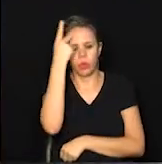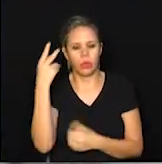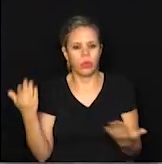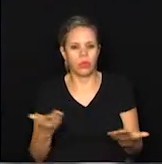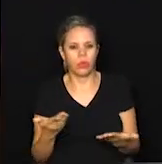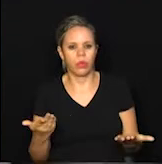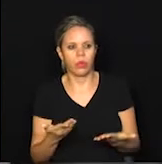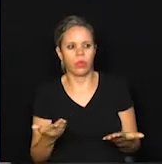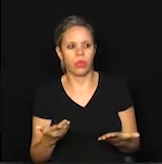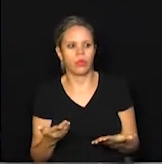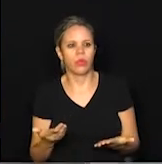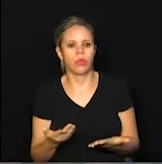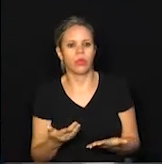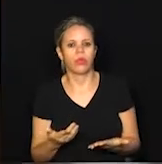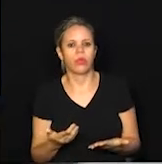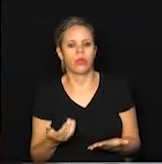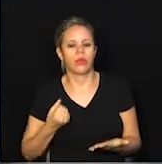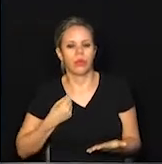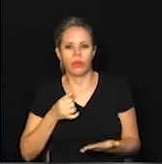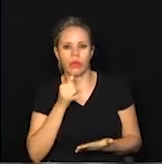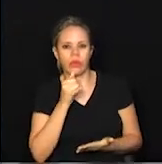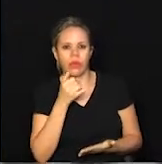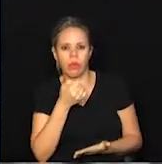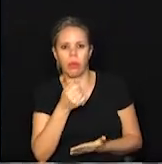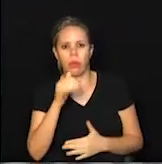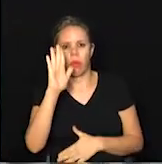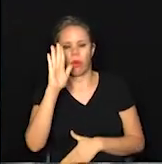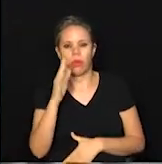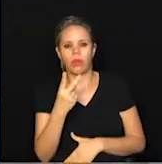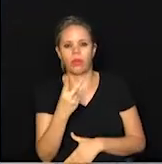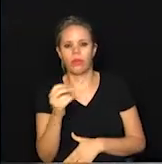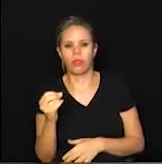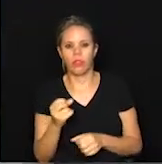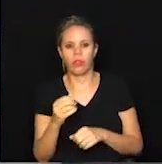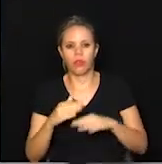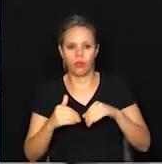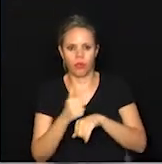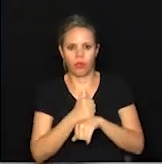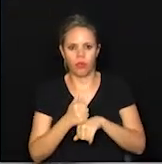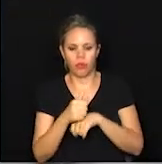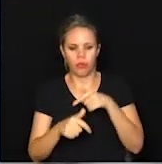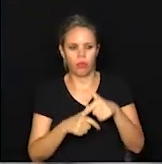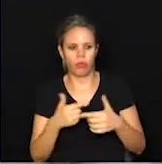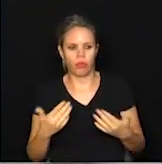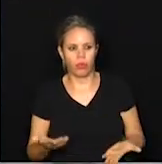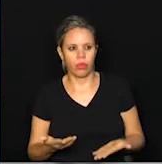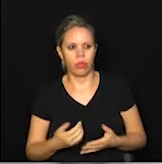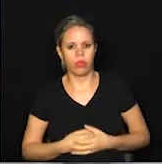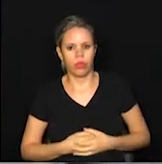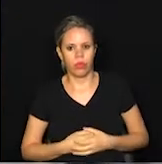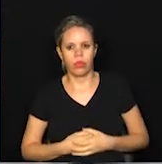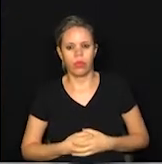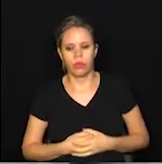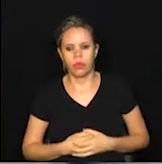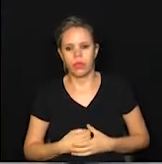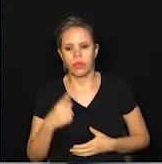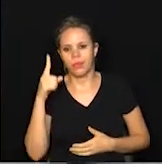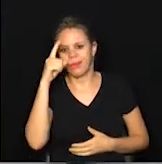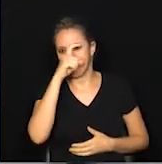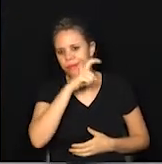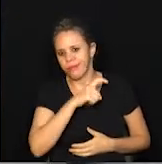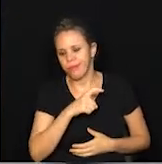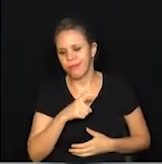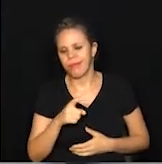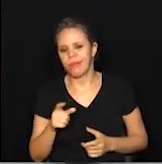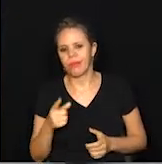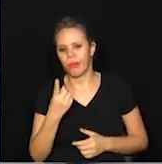estar, não vou arriscar o número, mas pouco mais de 20 profissionais em campo, trabalhando, fica difícil numa cidade